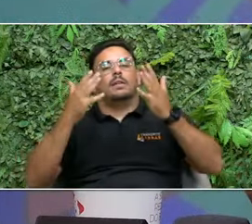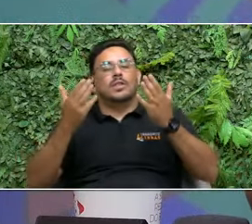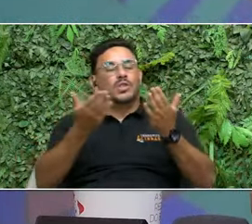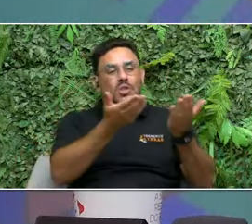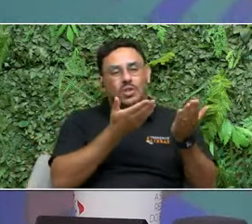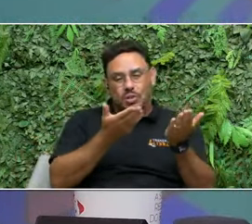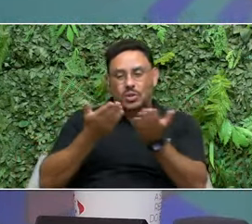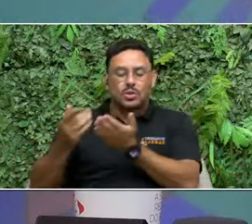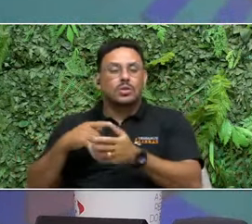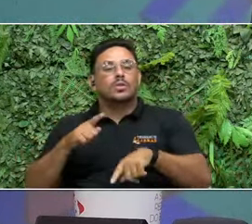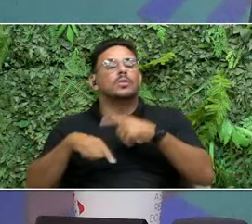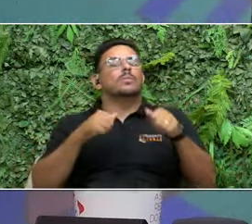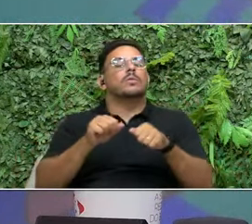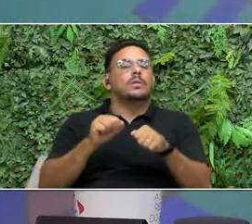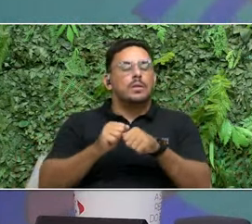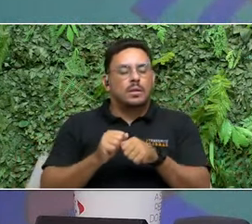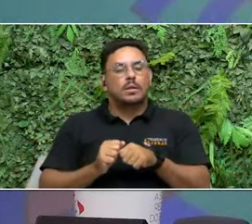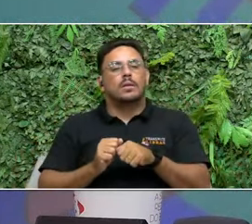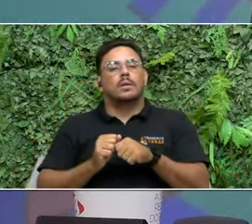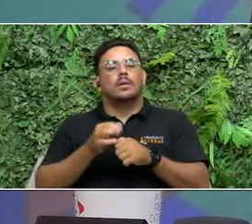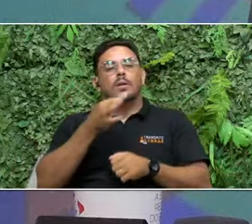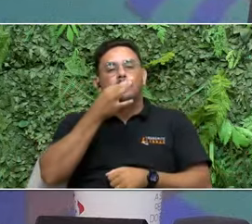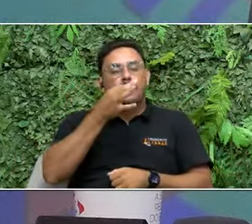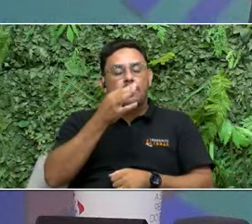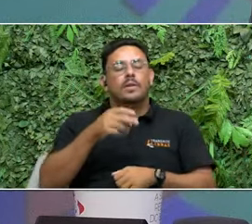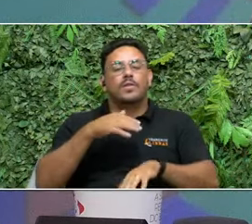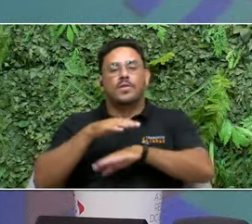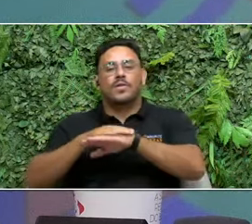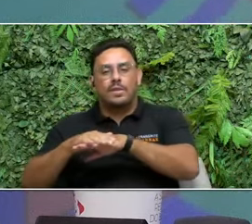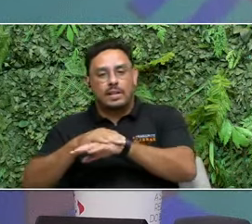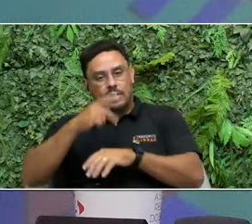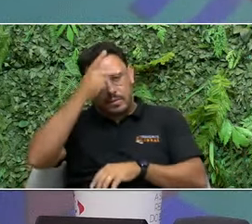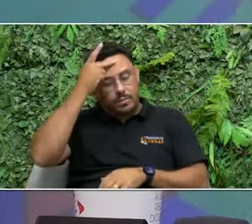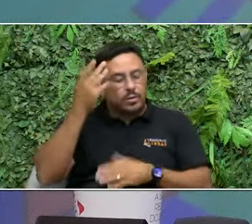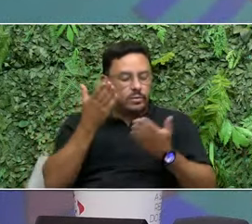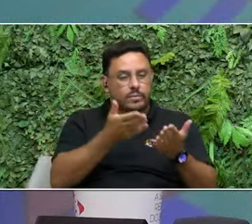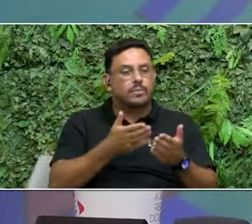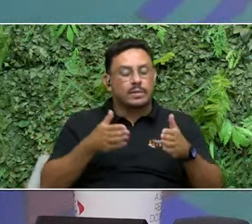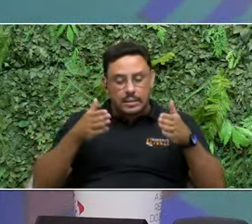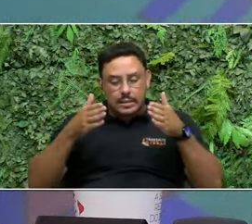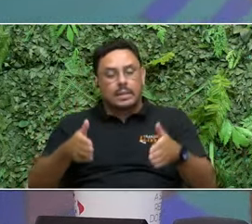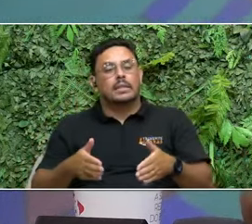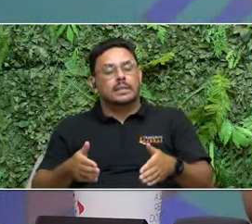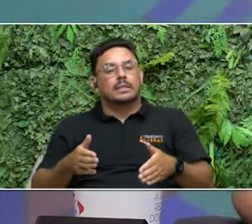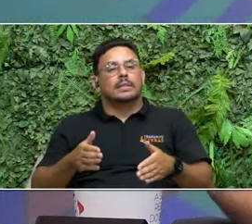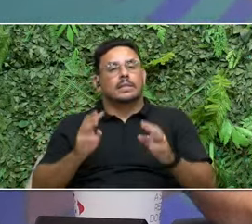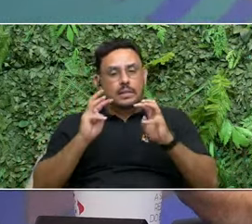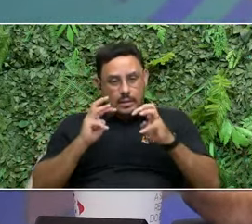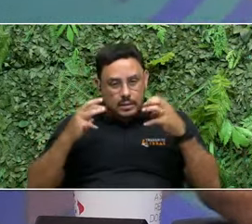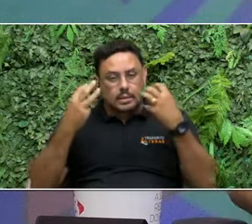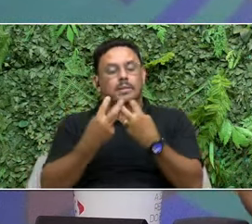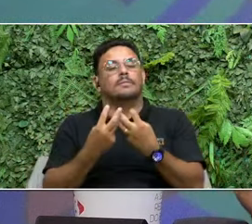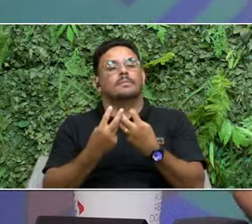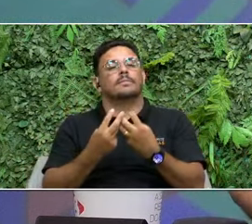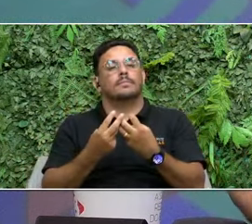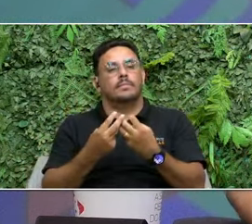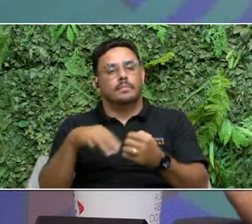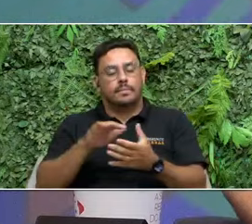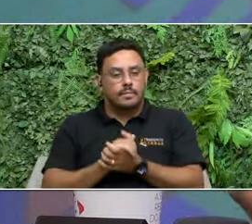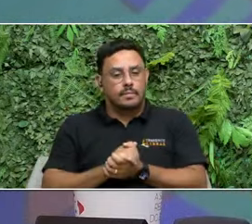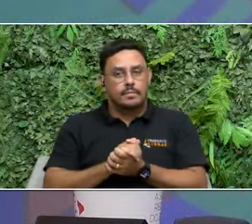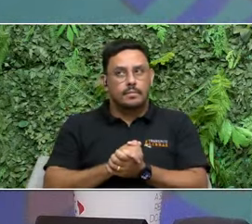mundo daqui a pouco tem o nosso Bibico da Galera Também conversando com a rapaziada que tá chegando aí no estádio n é que tá